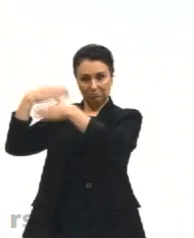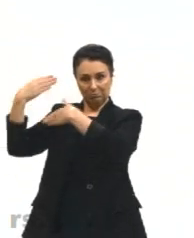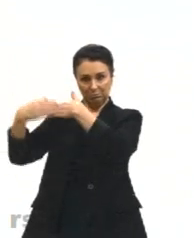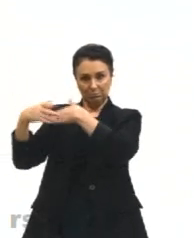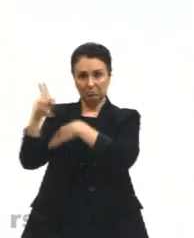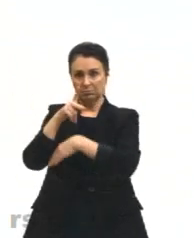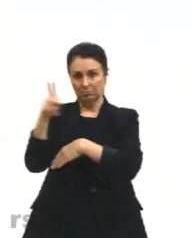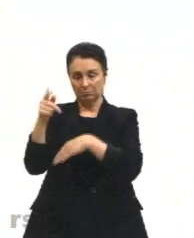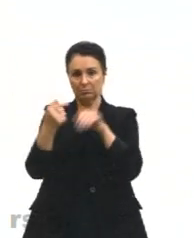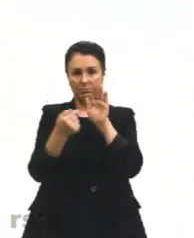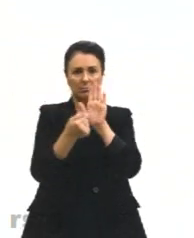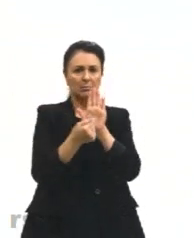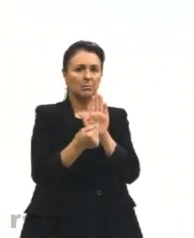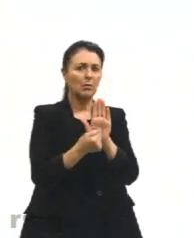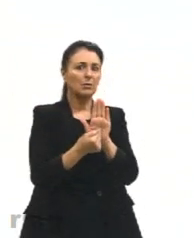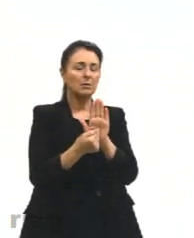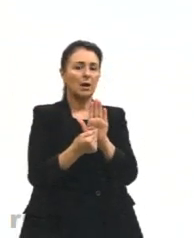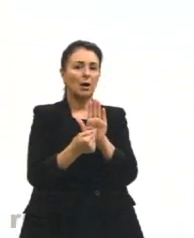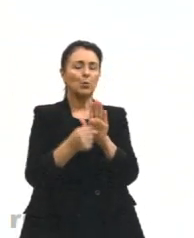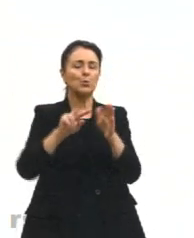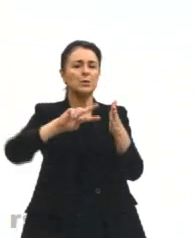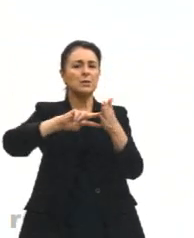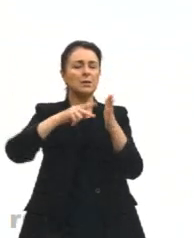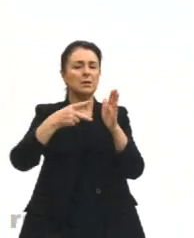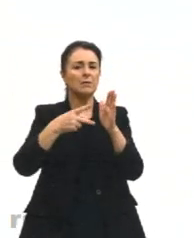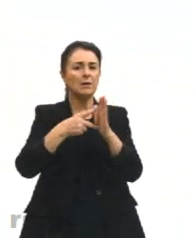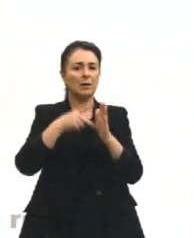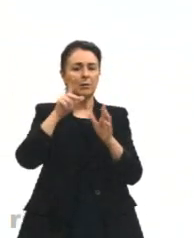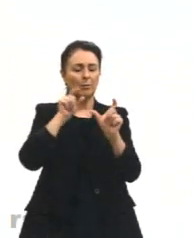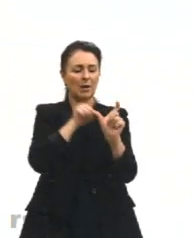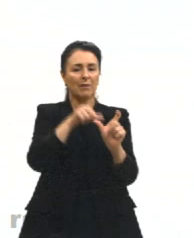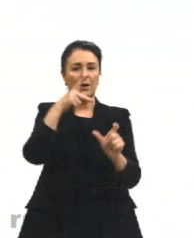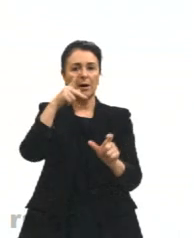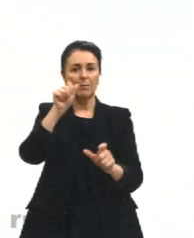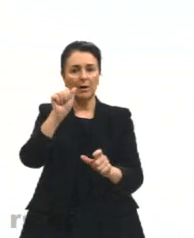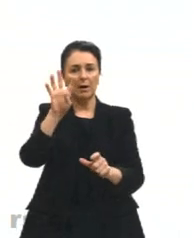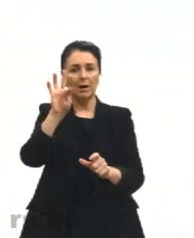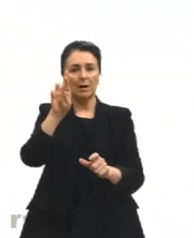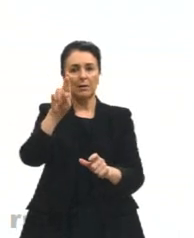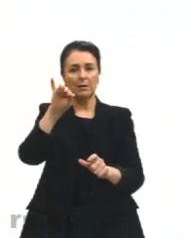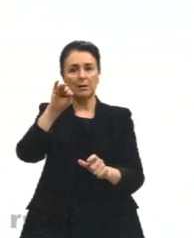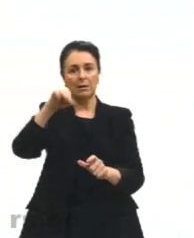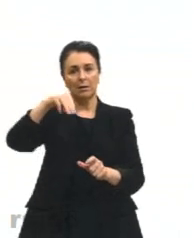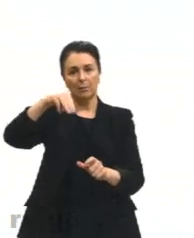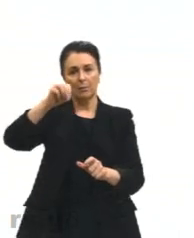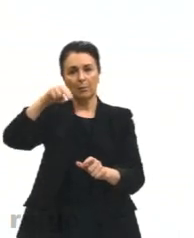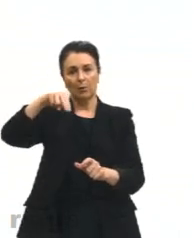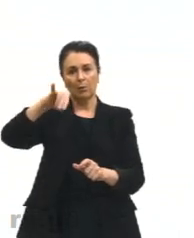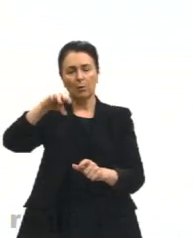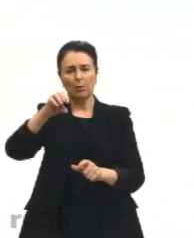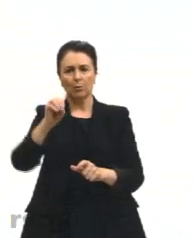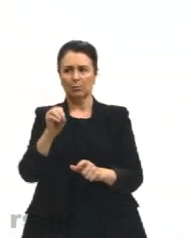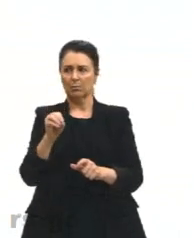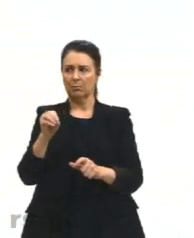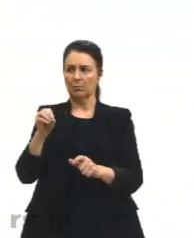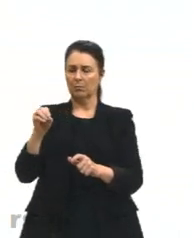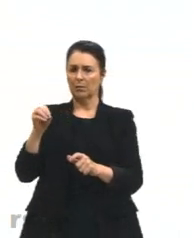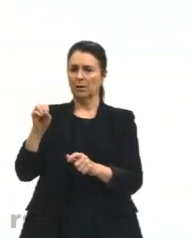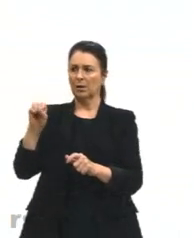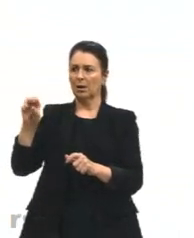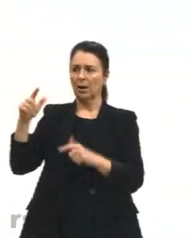reflexão sobre a patrimônio a professora que tem a ver patrimônio com língua